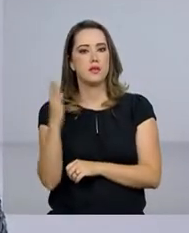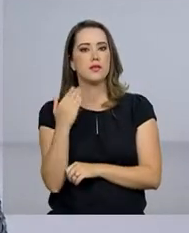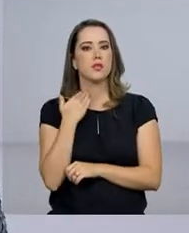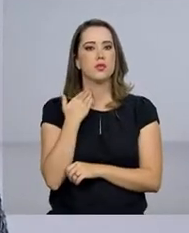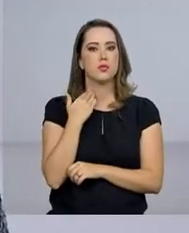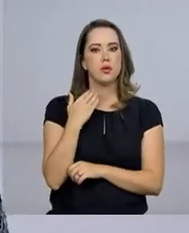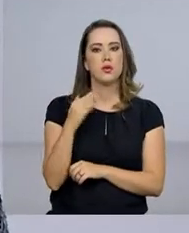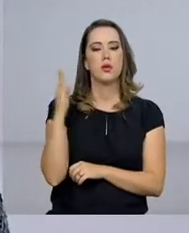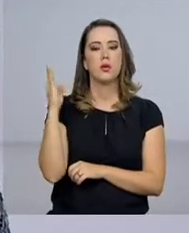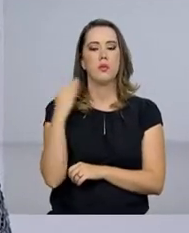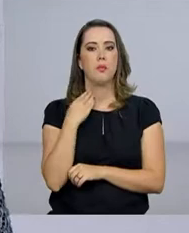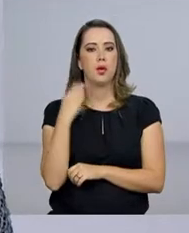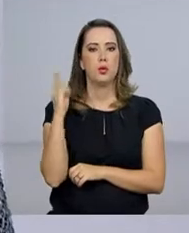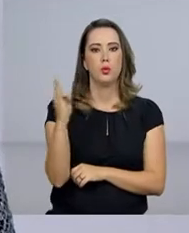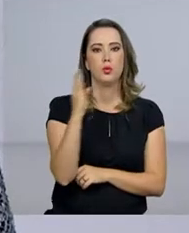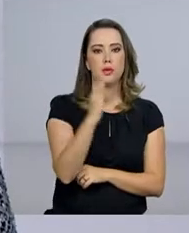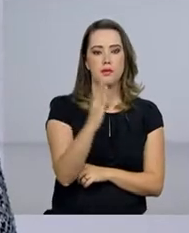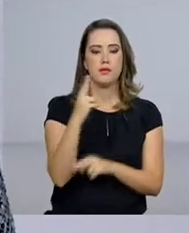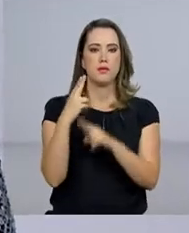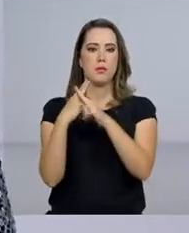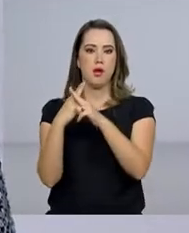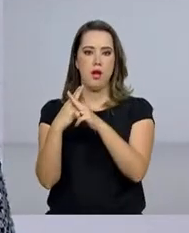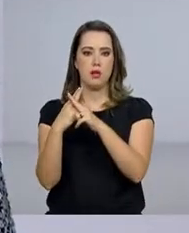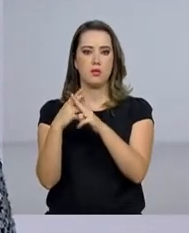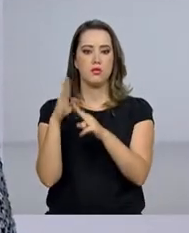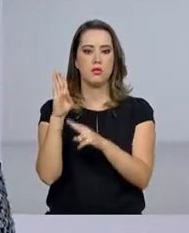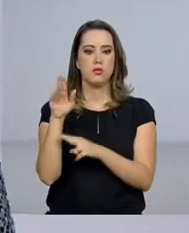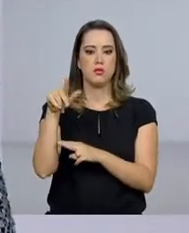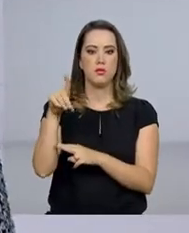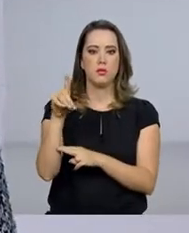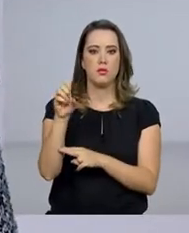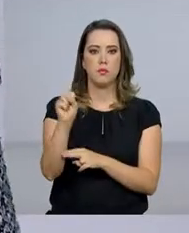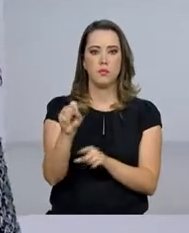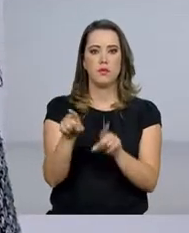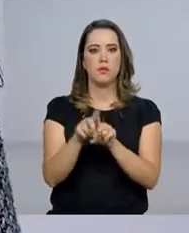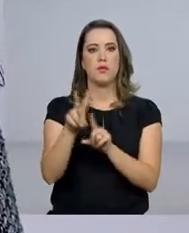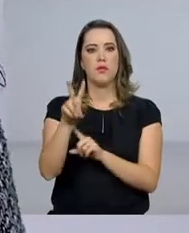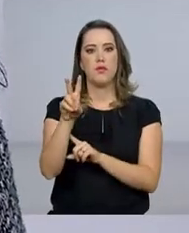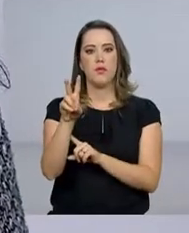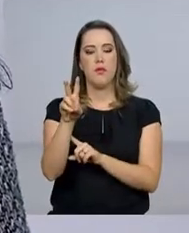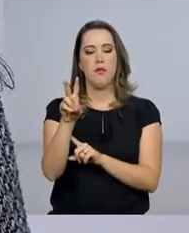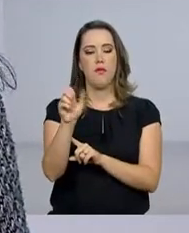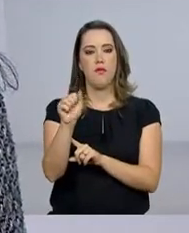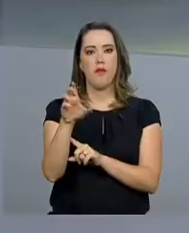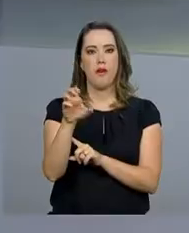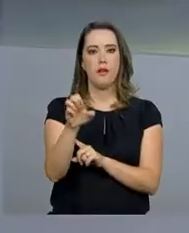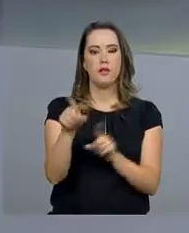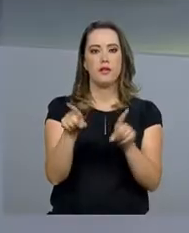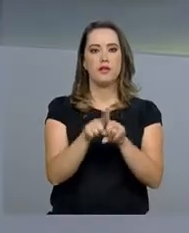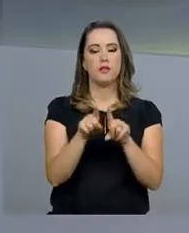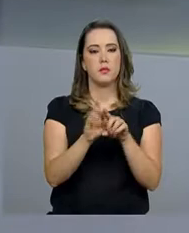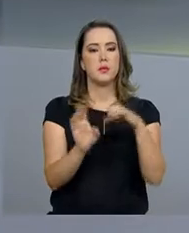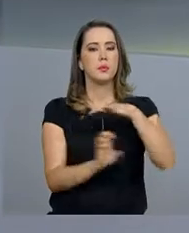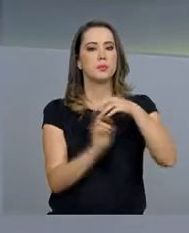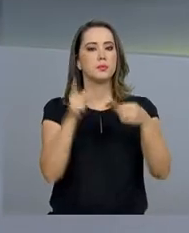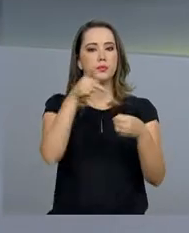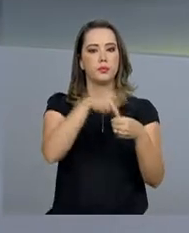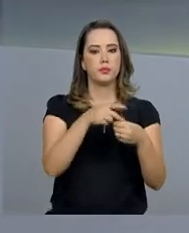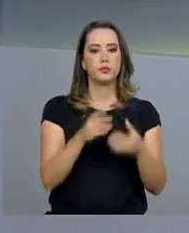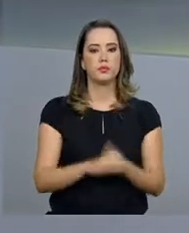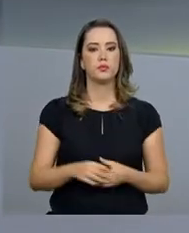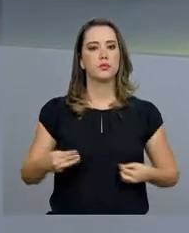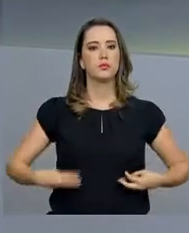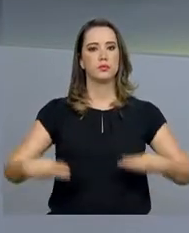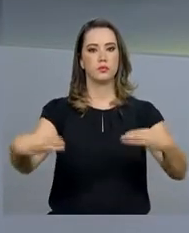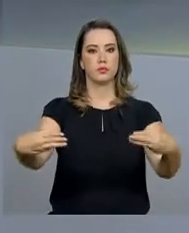Bancos, Banco do Brasil, Caixa Econômica Federal, BNDES, Vale e Petrobras. E os Ministérios da Educação e